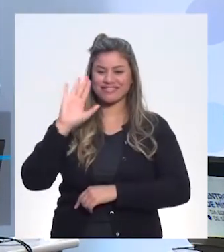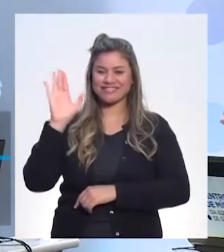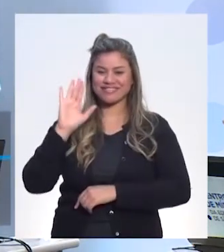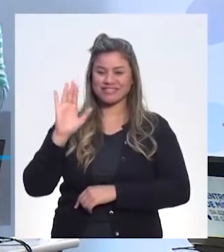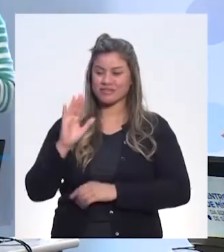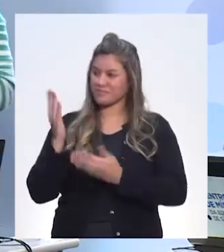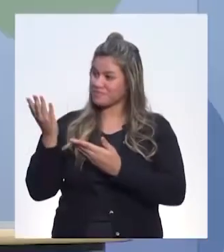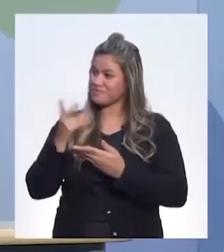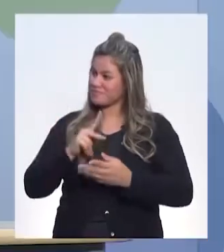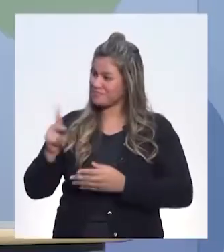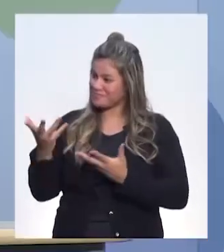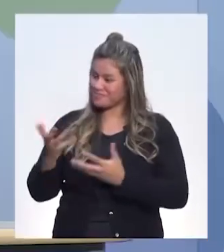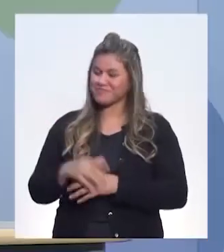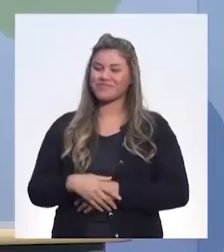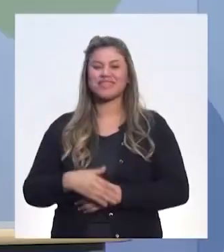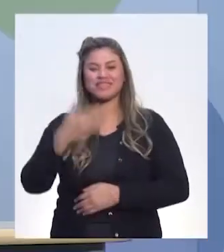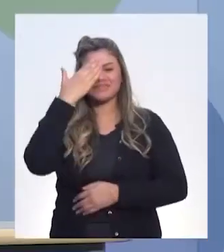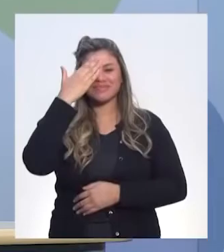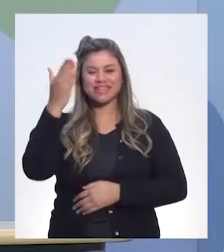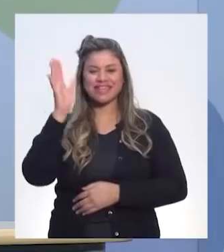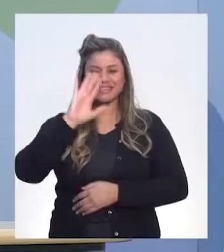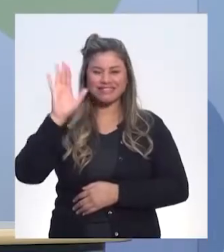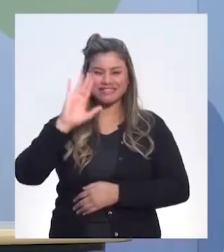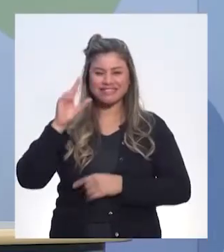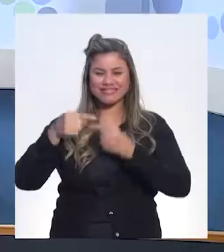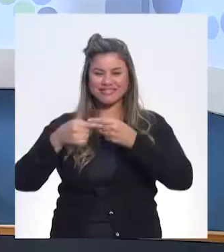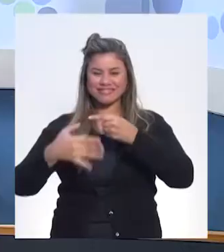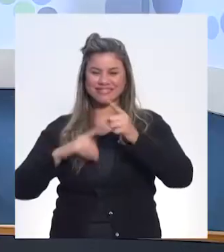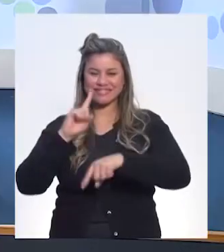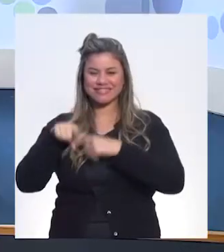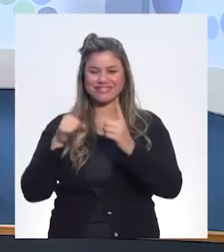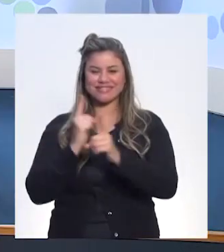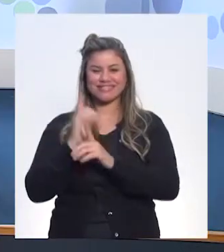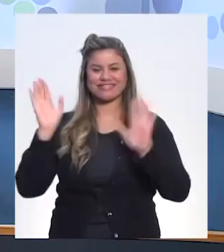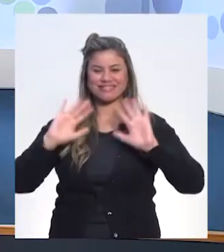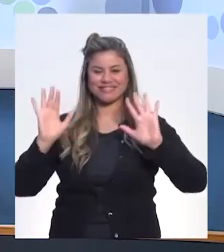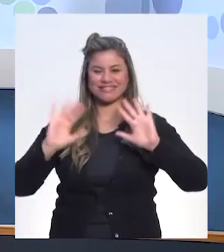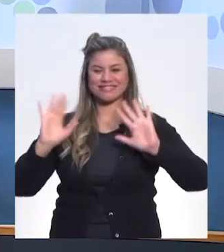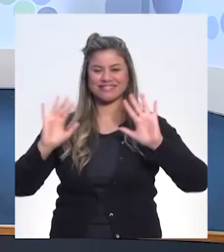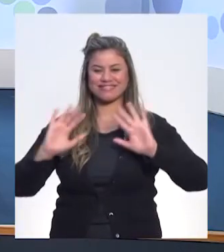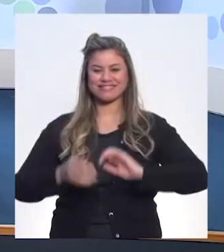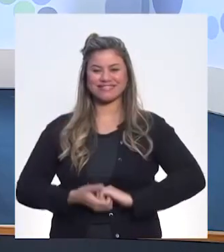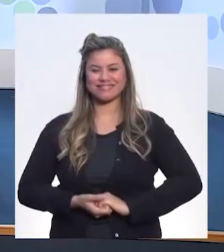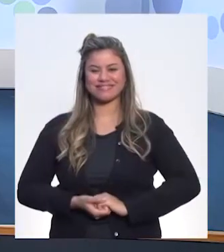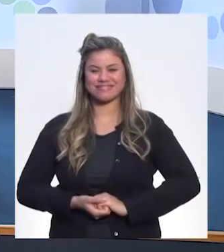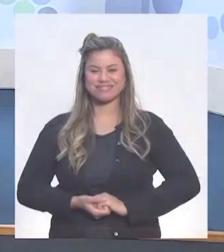Roberta, quer se despedir? Quero sim. Obrigada, pessoal. Obrigada pela participação. Até a próxima aula. Tchau, tchau.